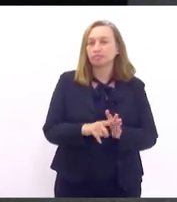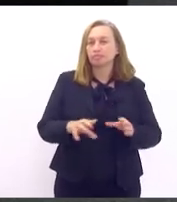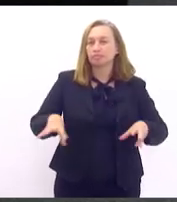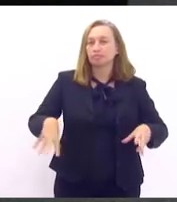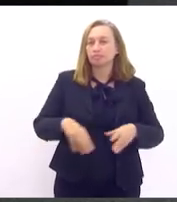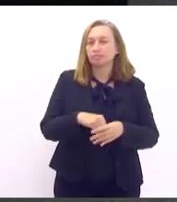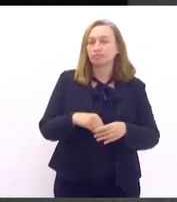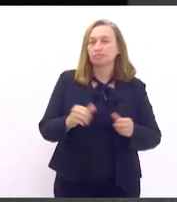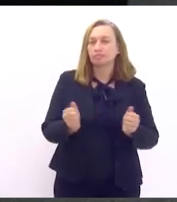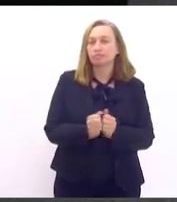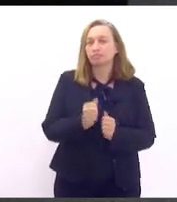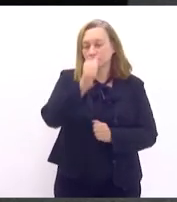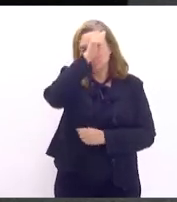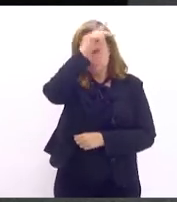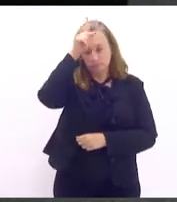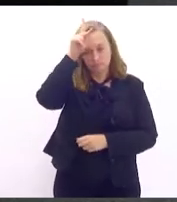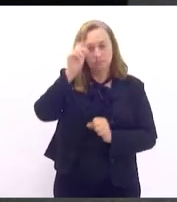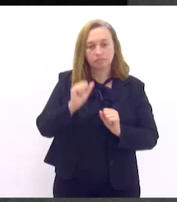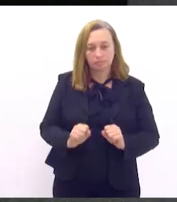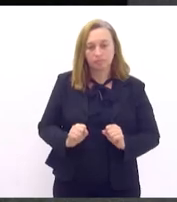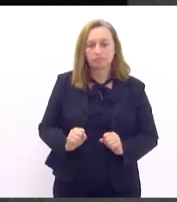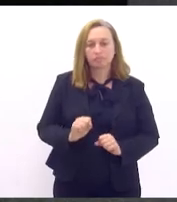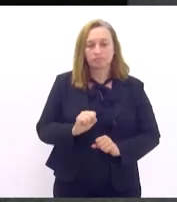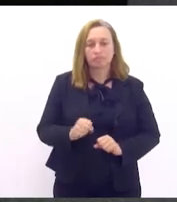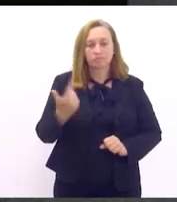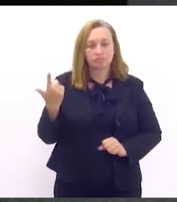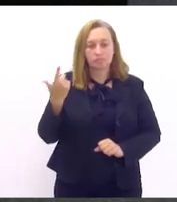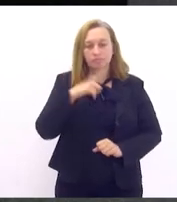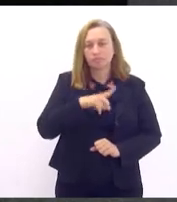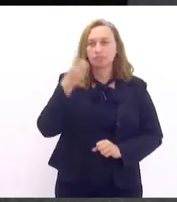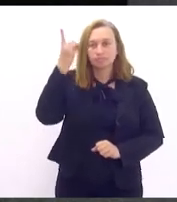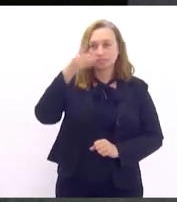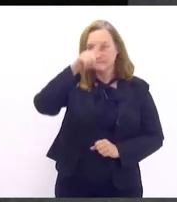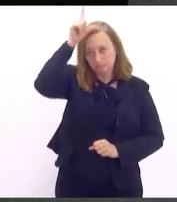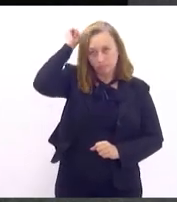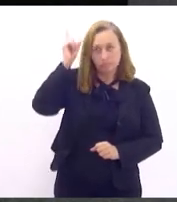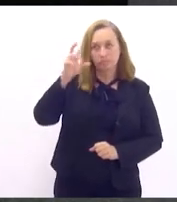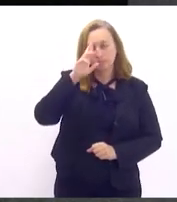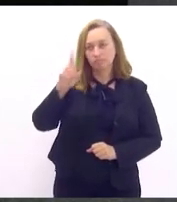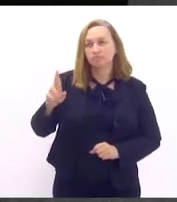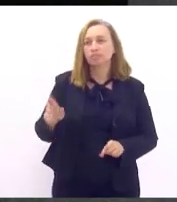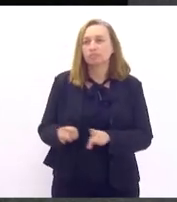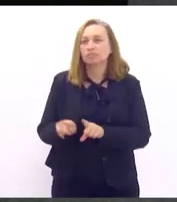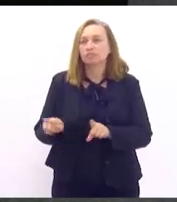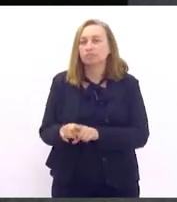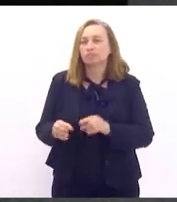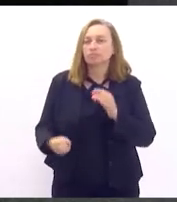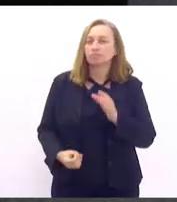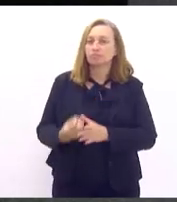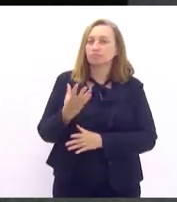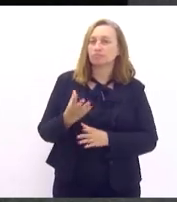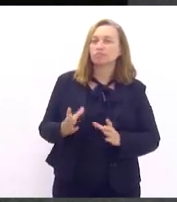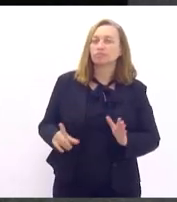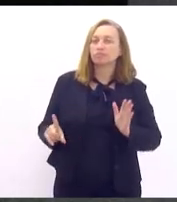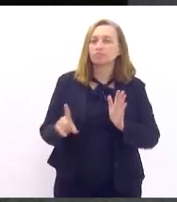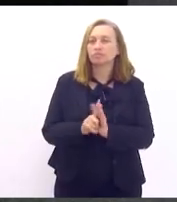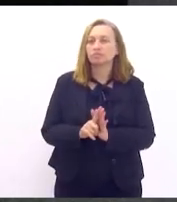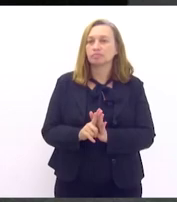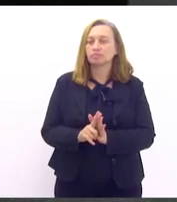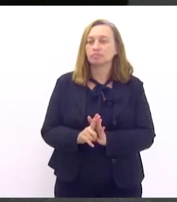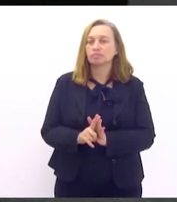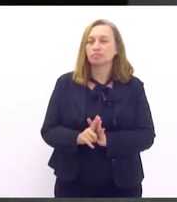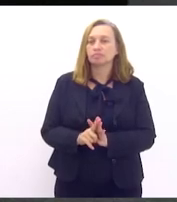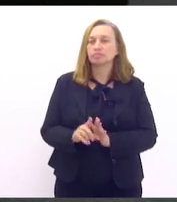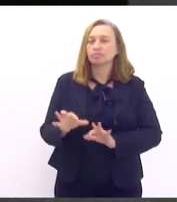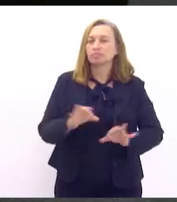prefeituras, pode fazer com que, enfim, a gente consiga, Luiz Paulo, porque você também é coautor do Sistema Estadual de Habitação de Interesse Social, construir, de